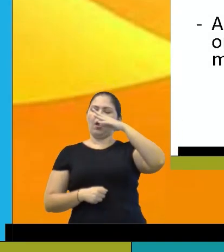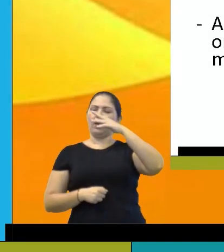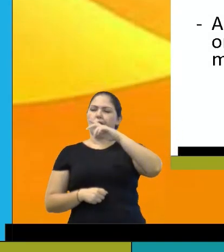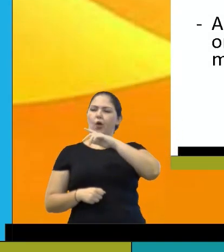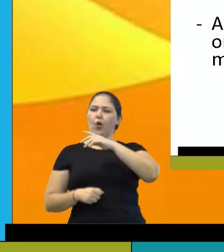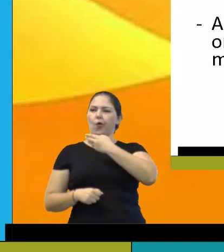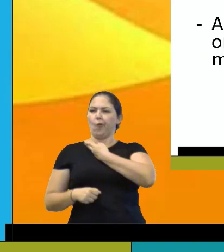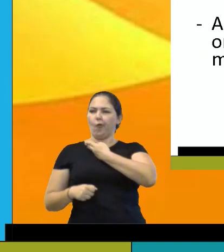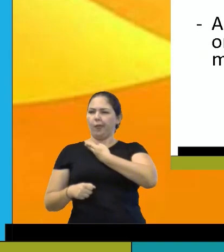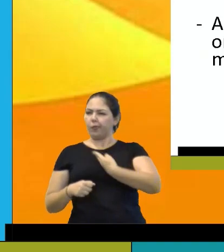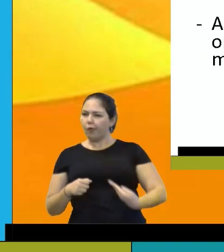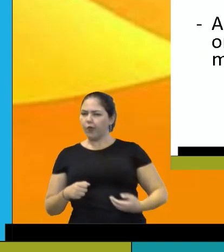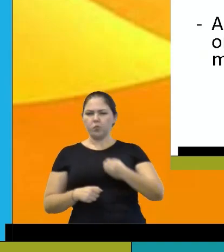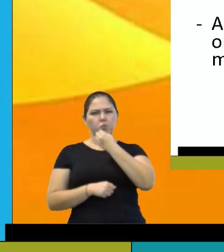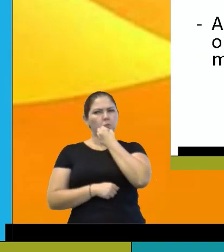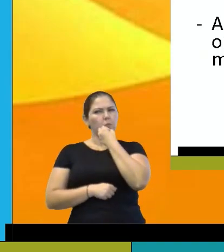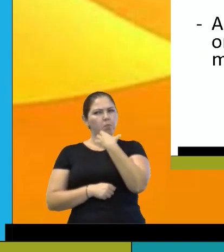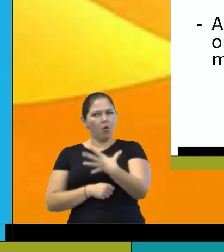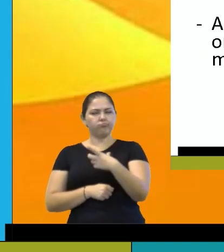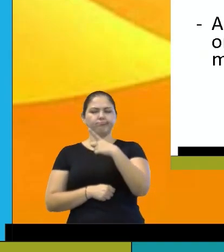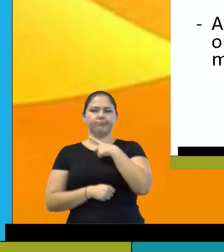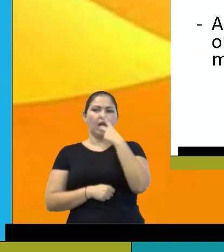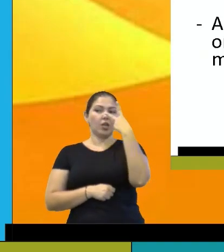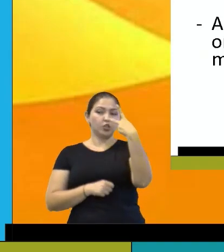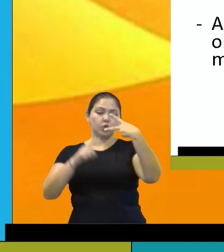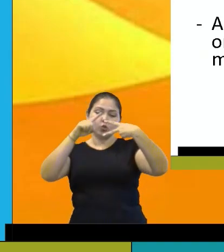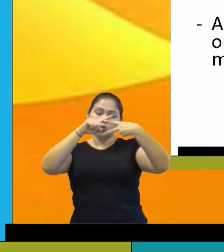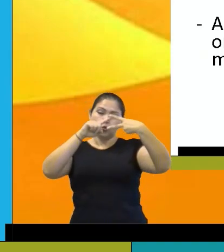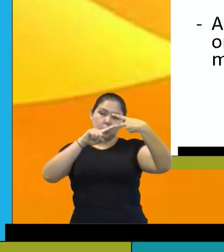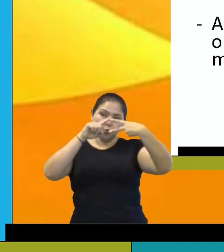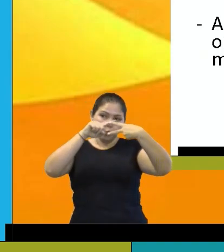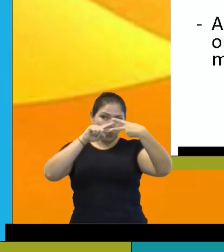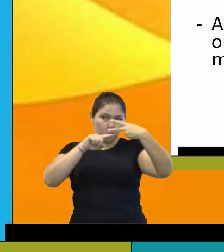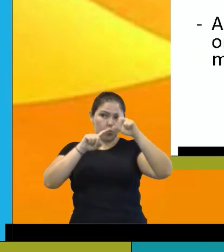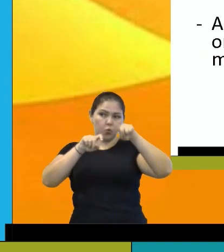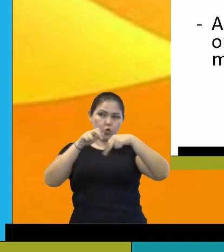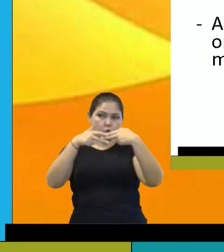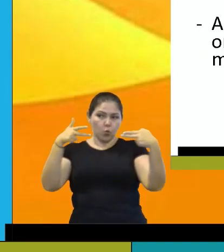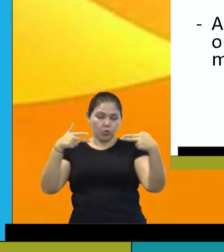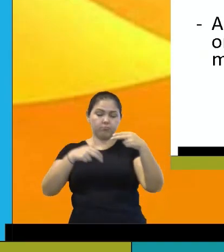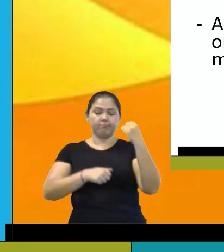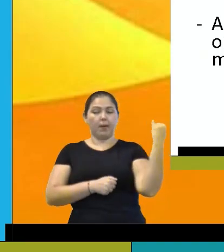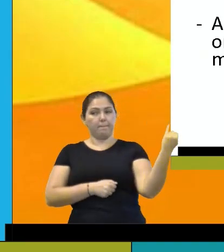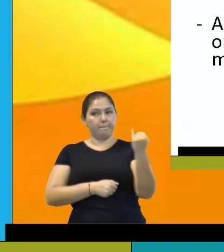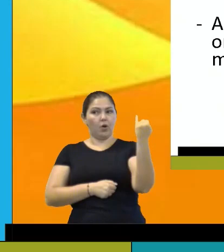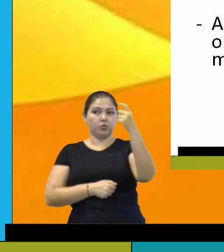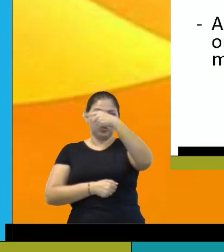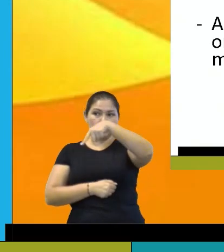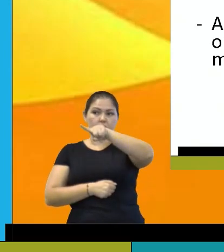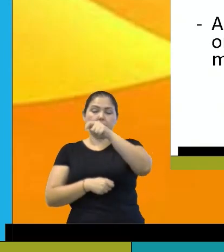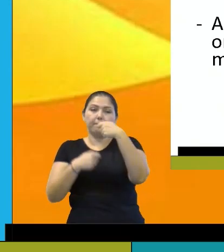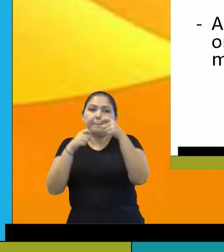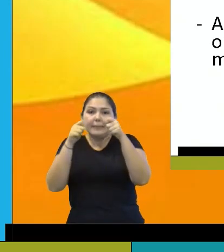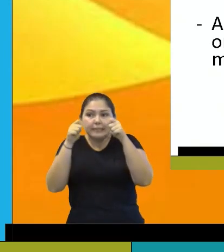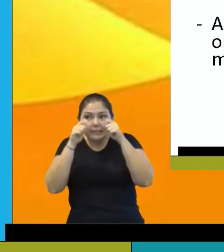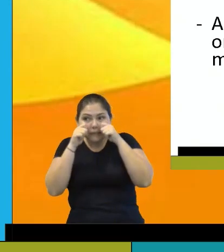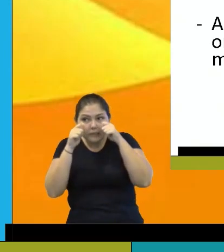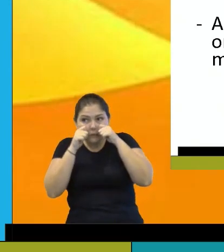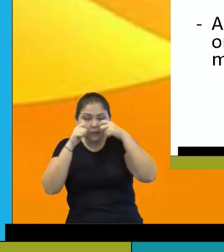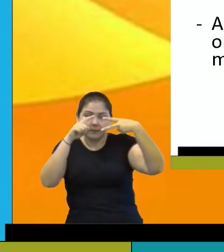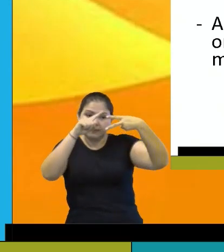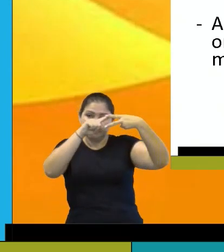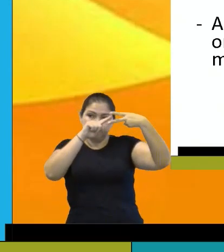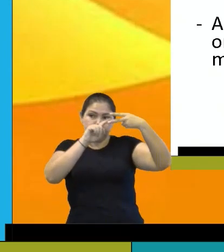conceitos fundamentais. E eu peço que vocês, por favor, fiquem muito atentos a esses